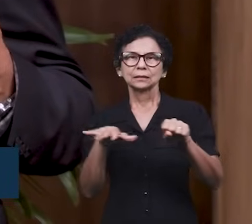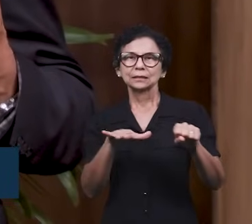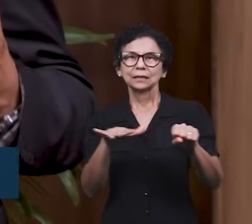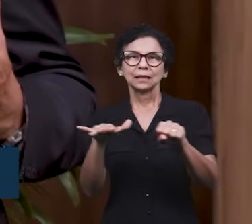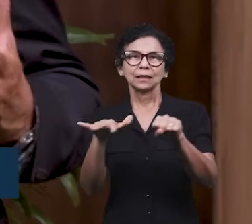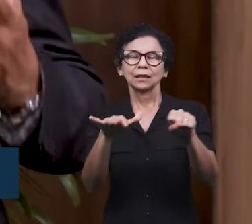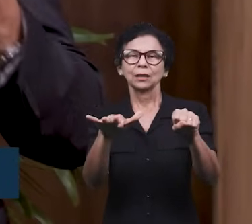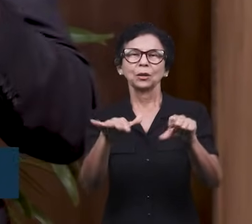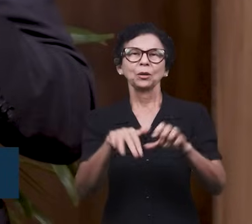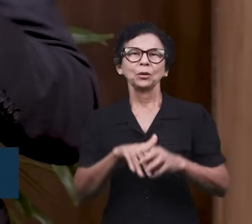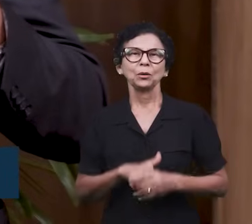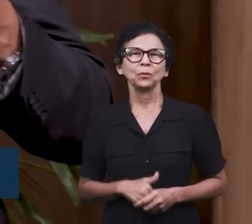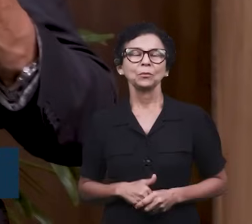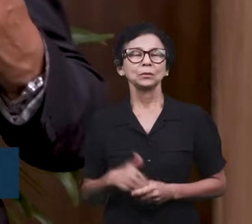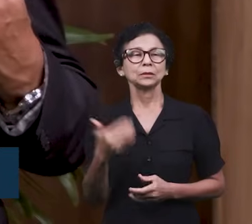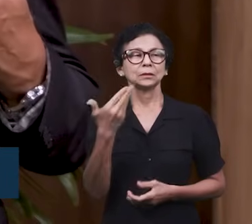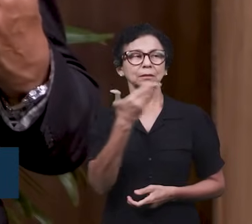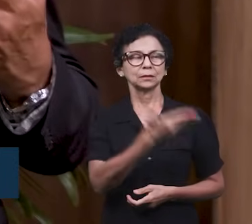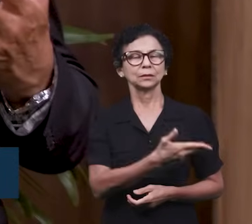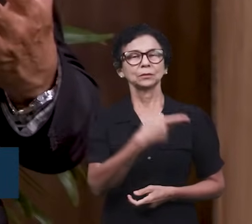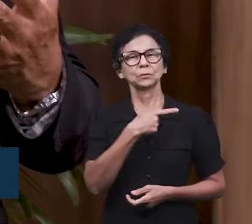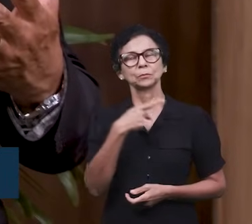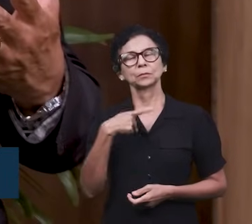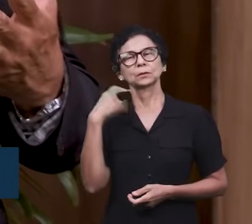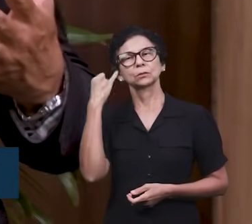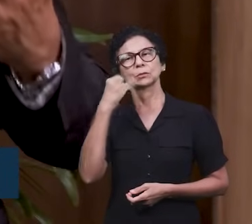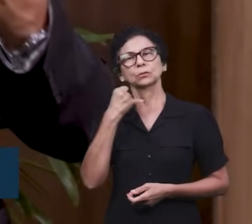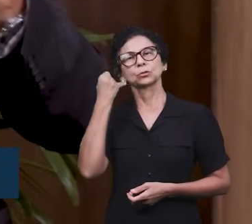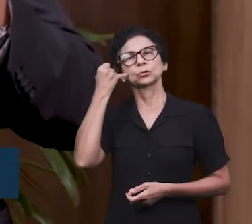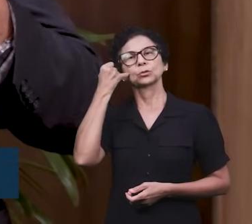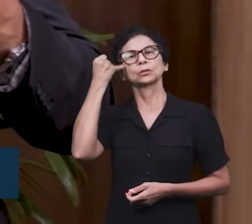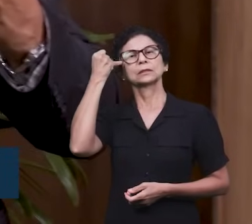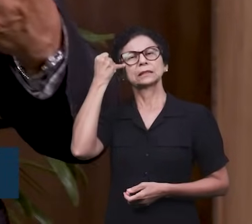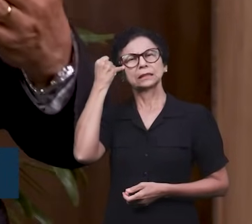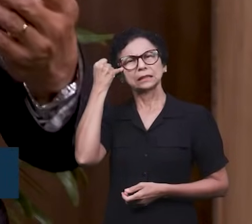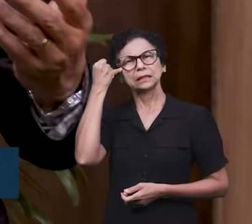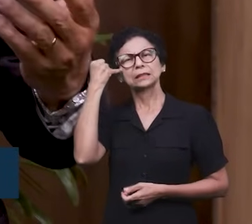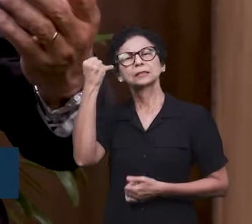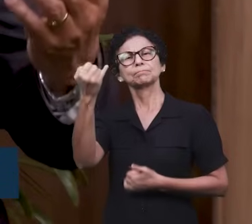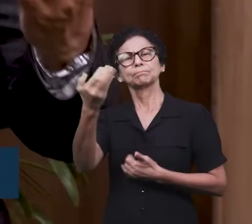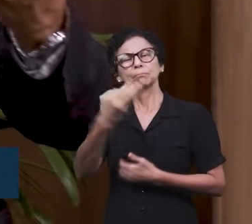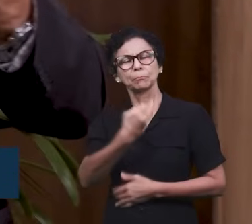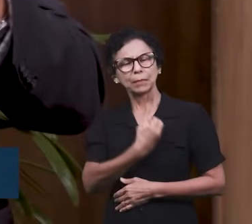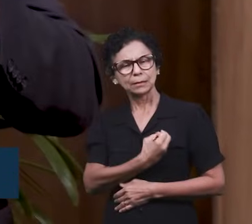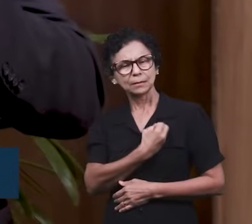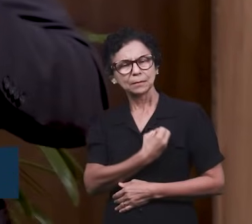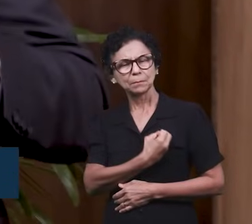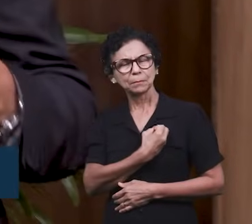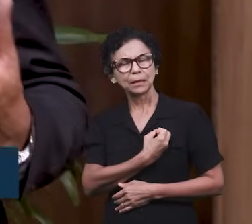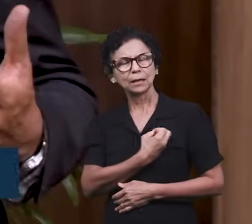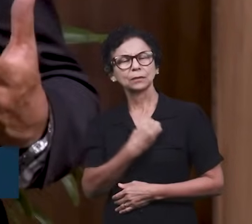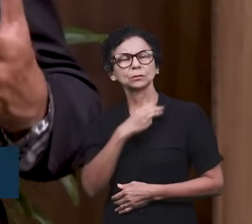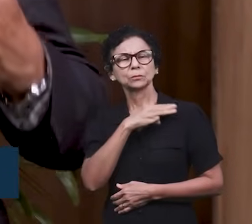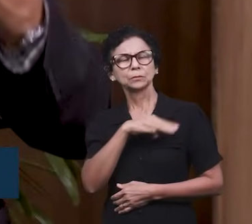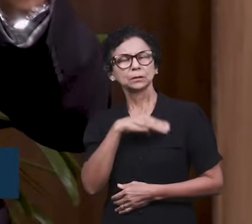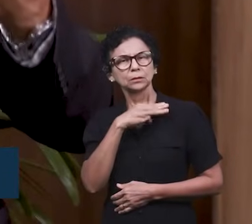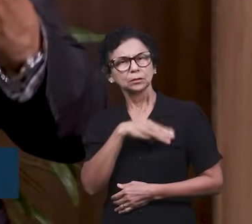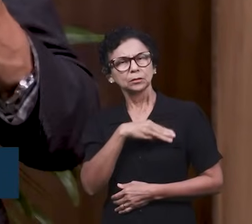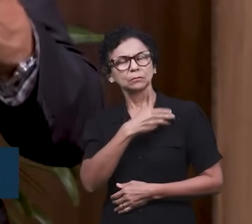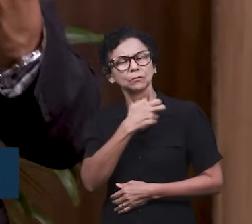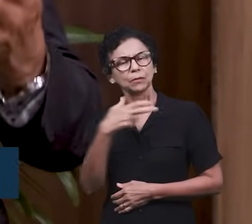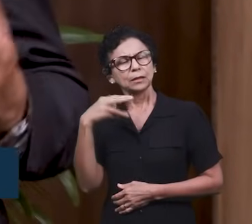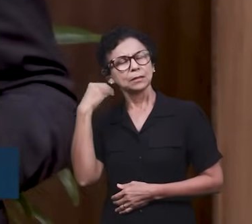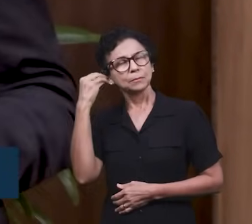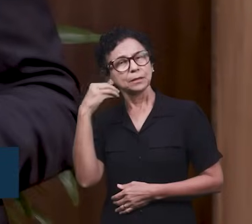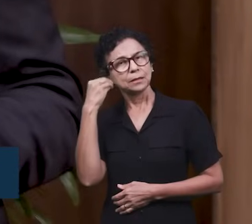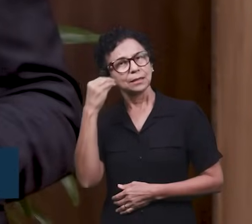tem estado interagido nestas missões, com grandes experiências. E nós gostaríamos